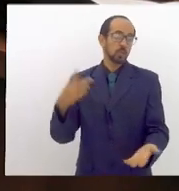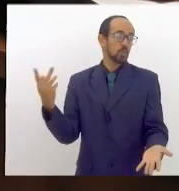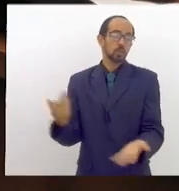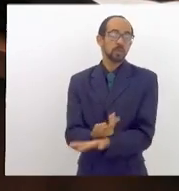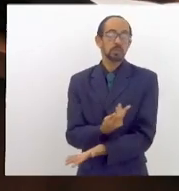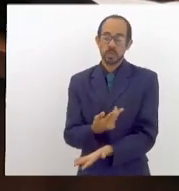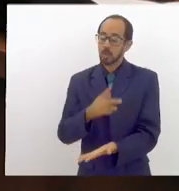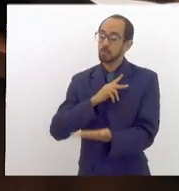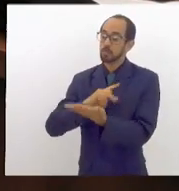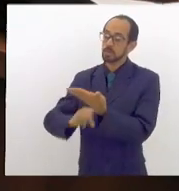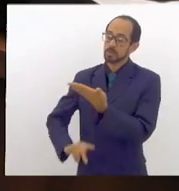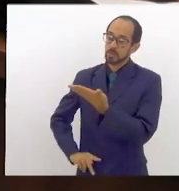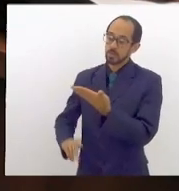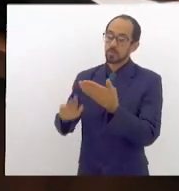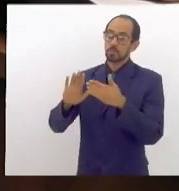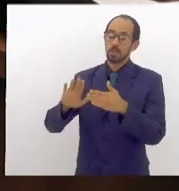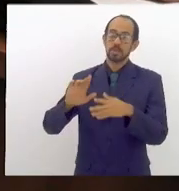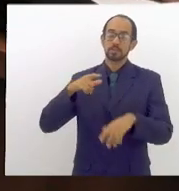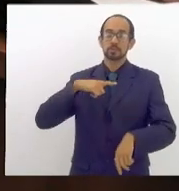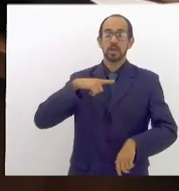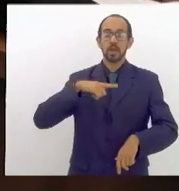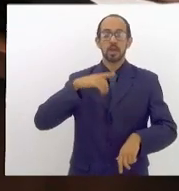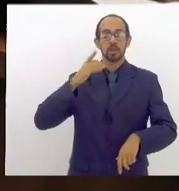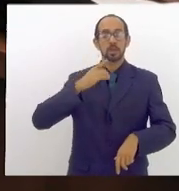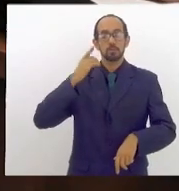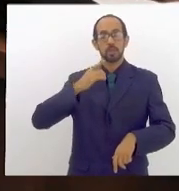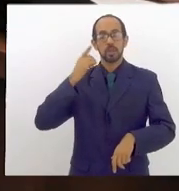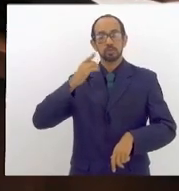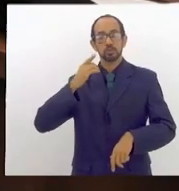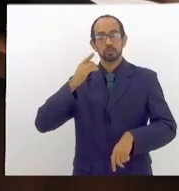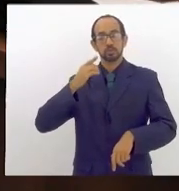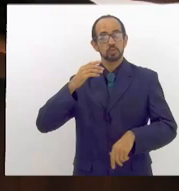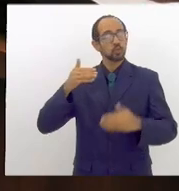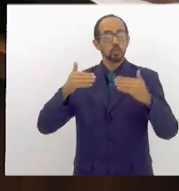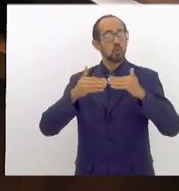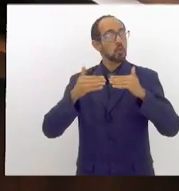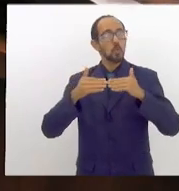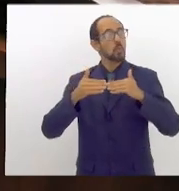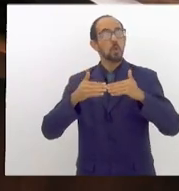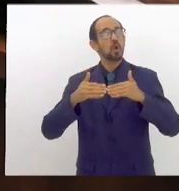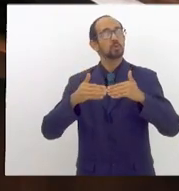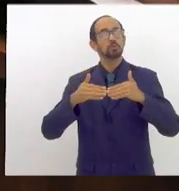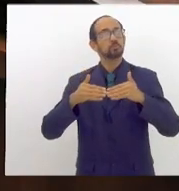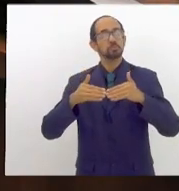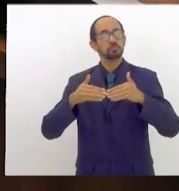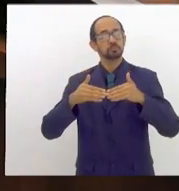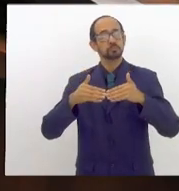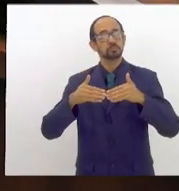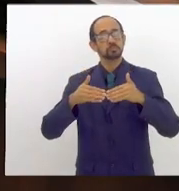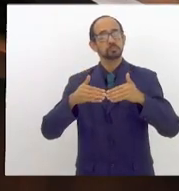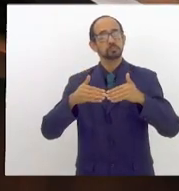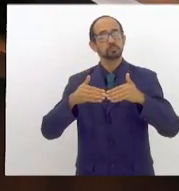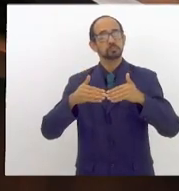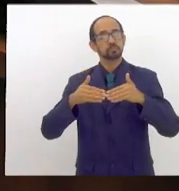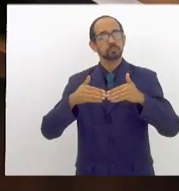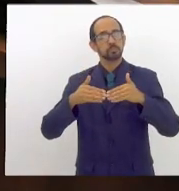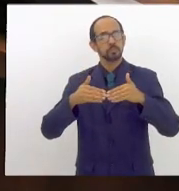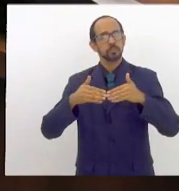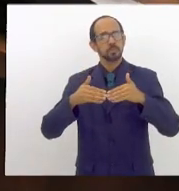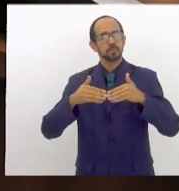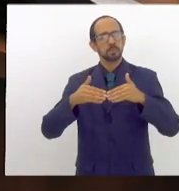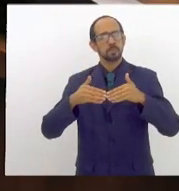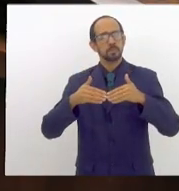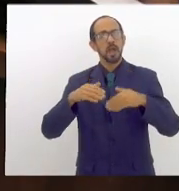tem Deputados que estão discordando disso neste caso de